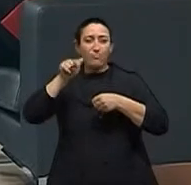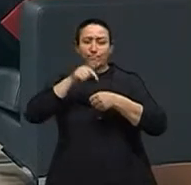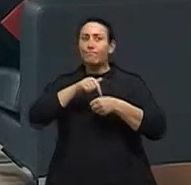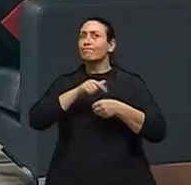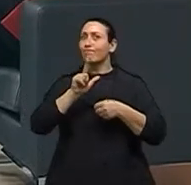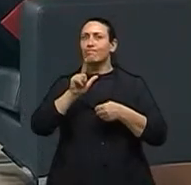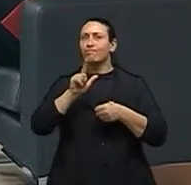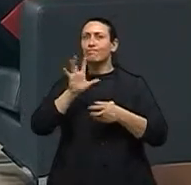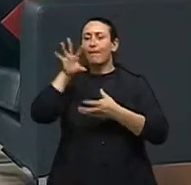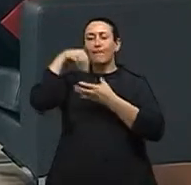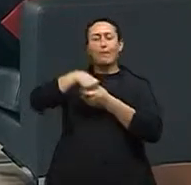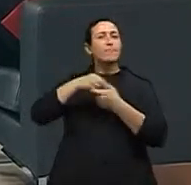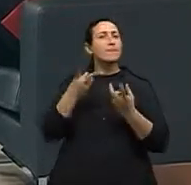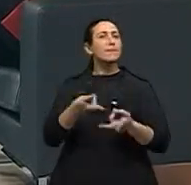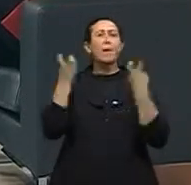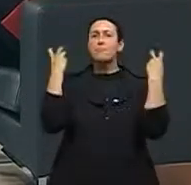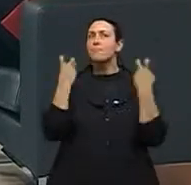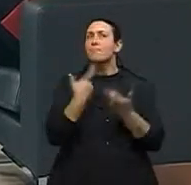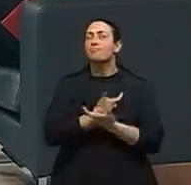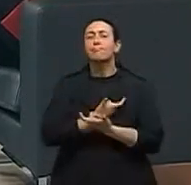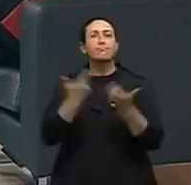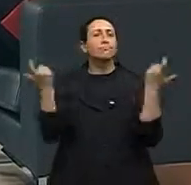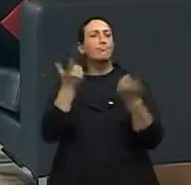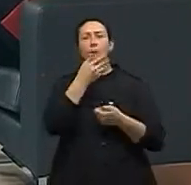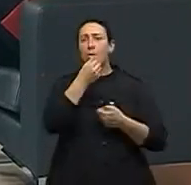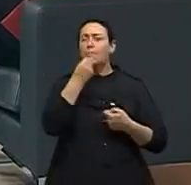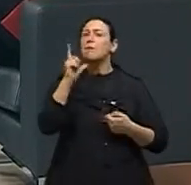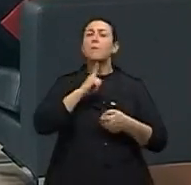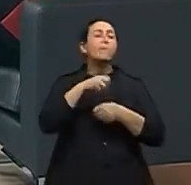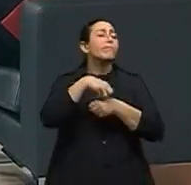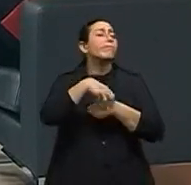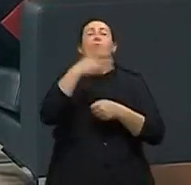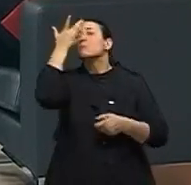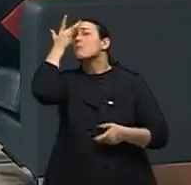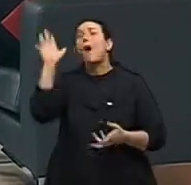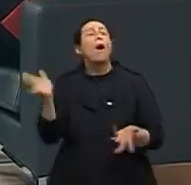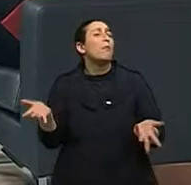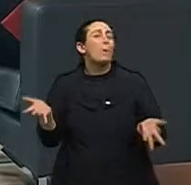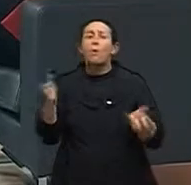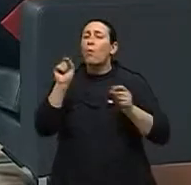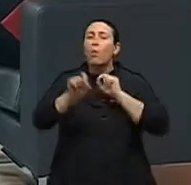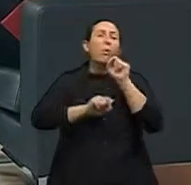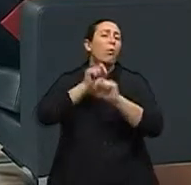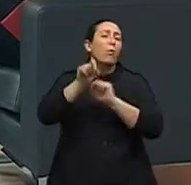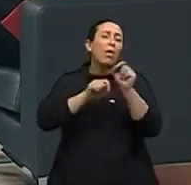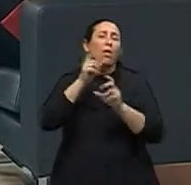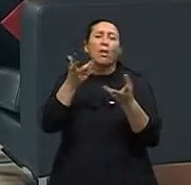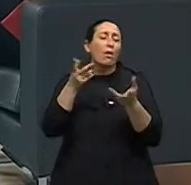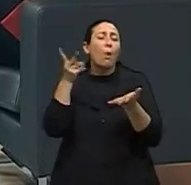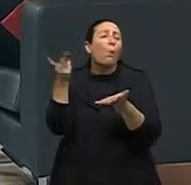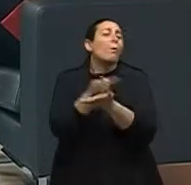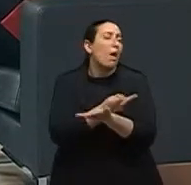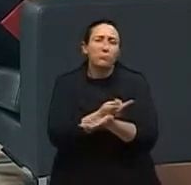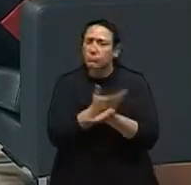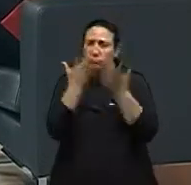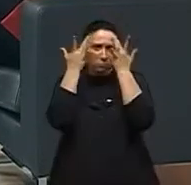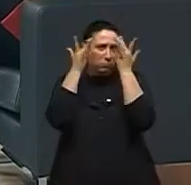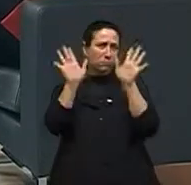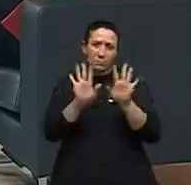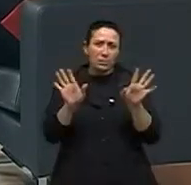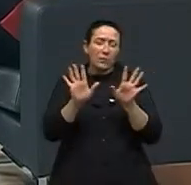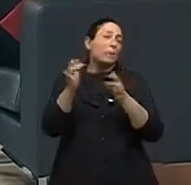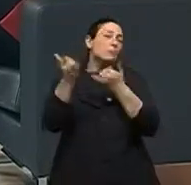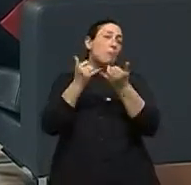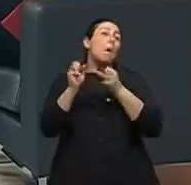casos tá não se sabe as causas não se sabe muito as causas Um dos fatores de risco é o a carne